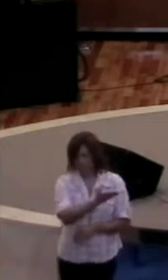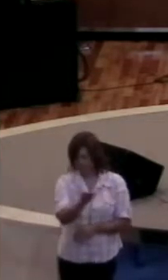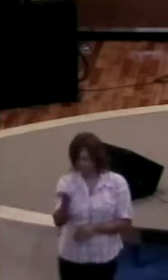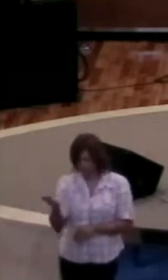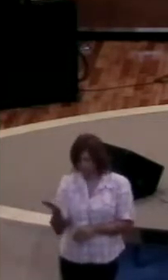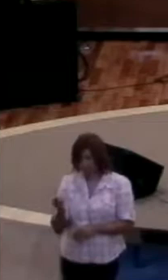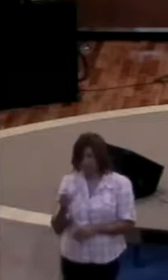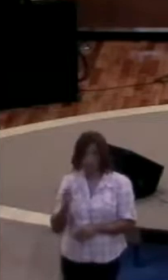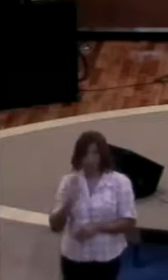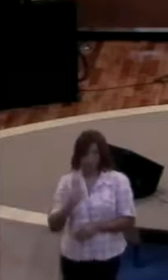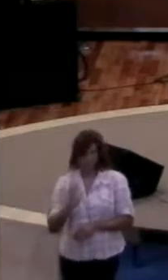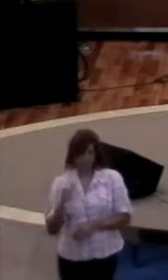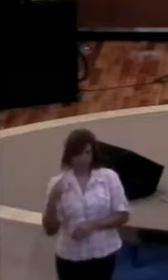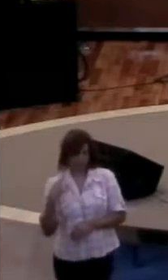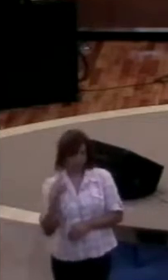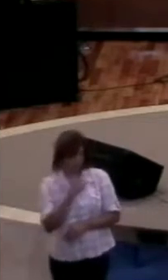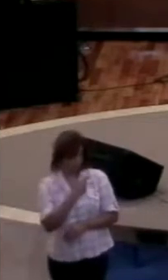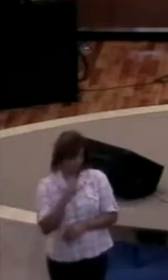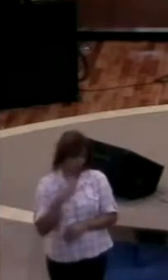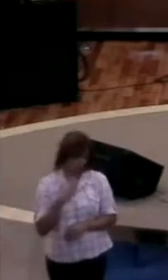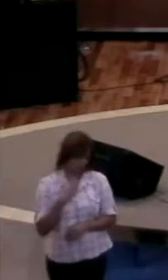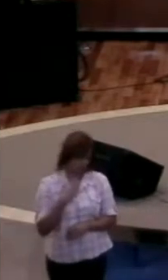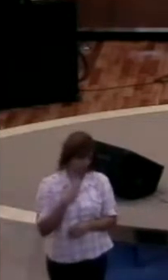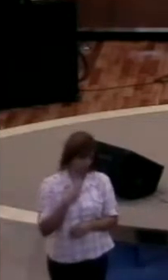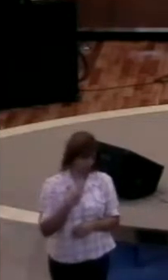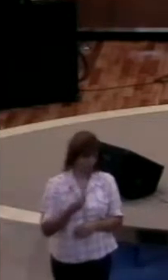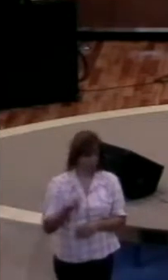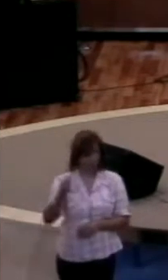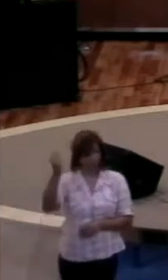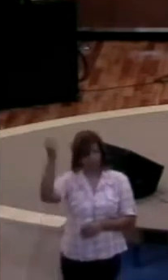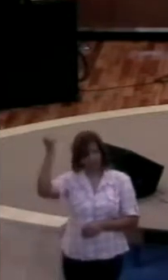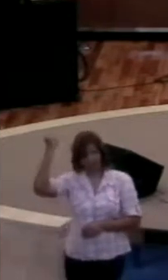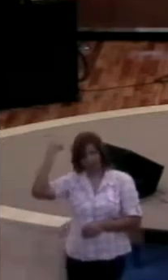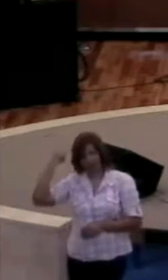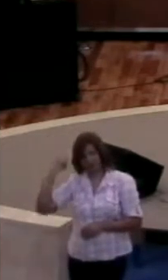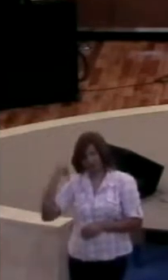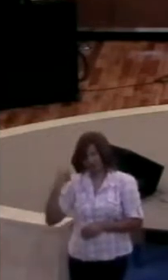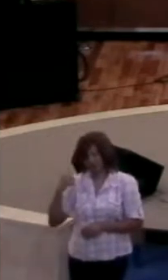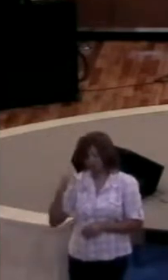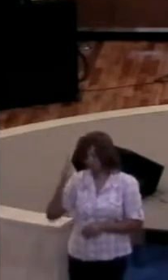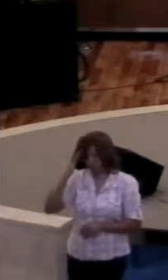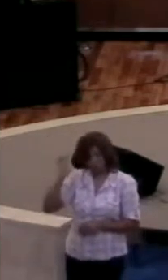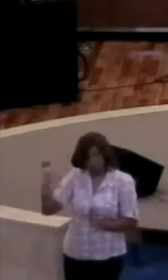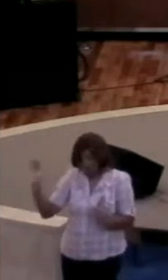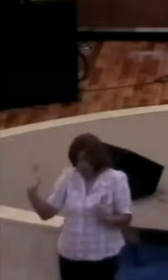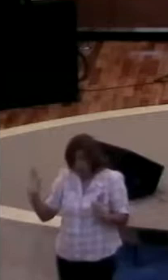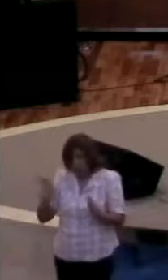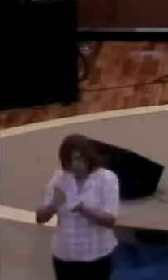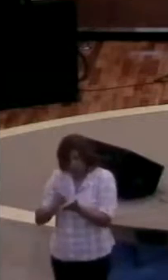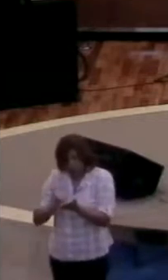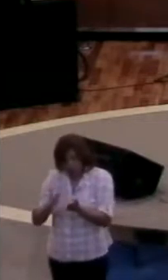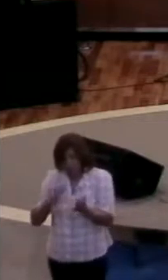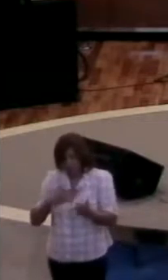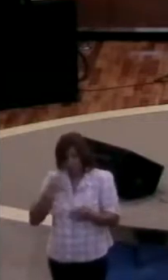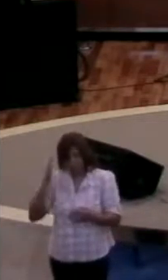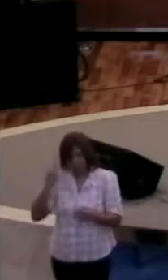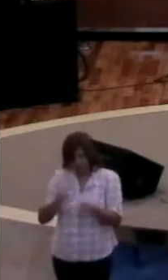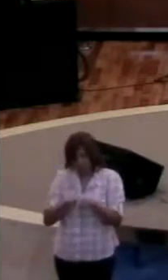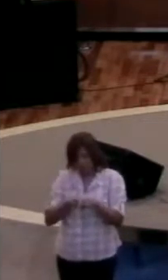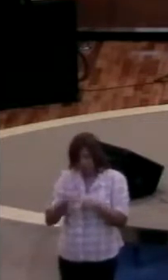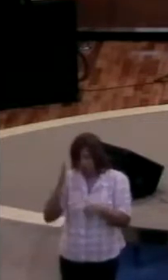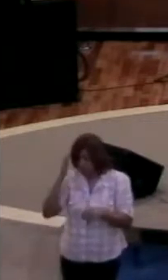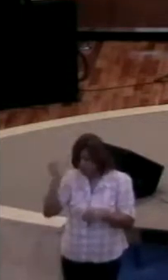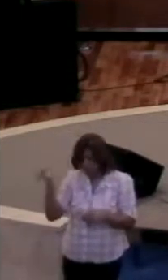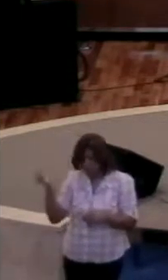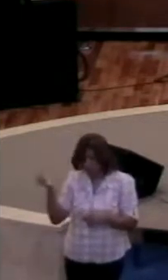o senhor não sabe quanto tempo eu já estou assim. Bom, eu realmente não sei. E você não sabe quanto tempo eu estou assim. Você